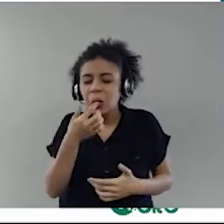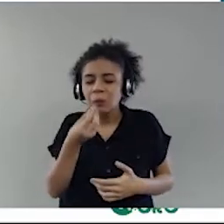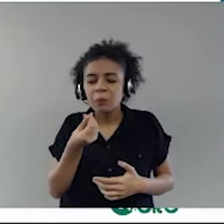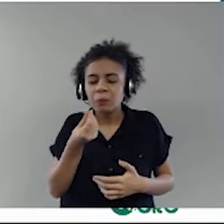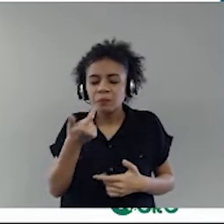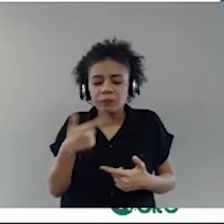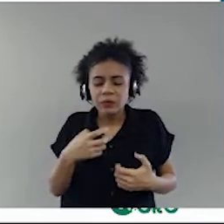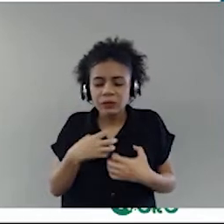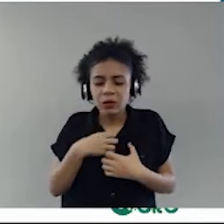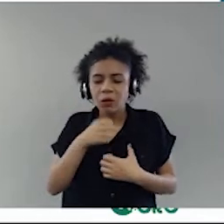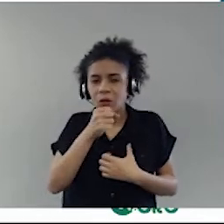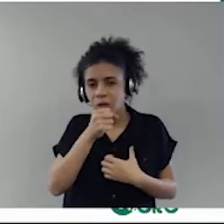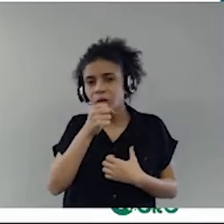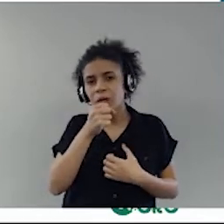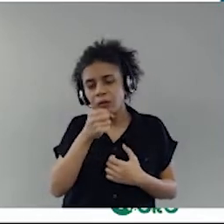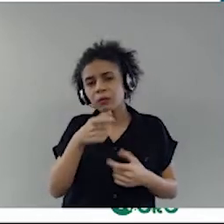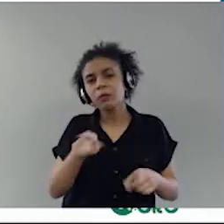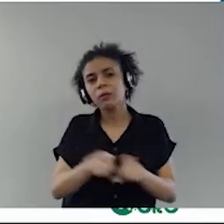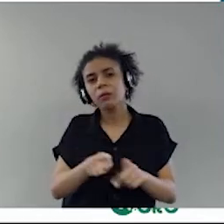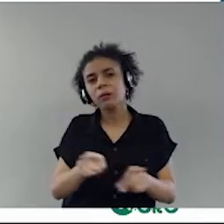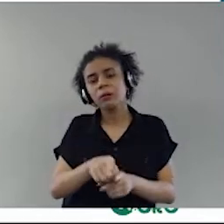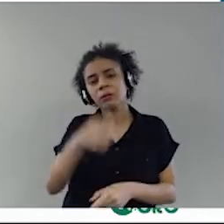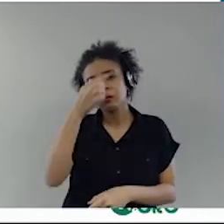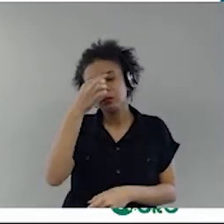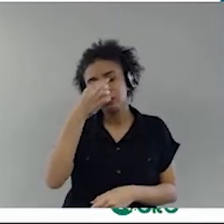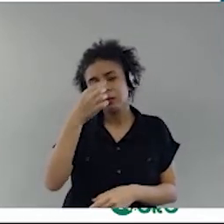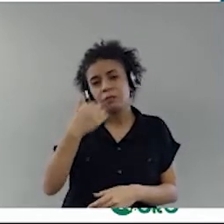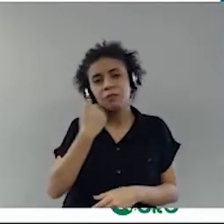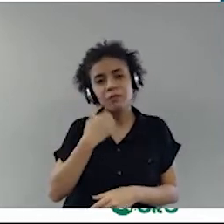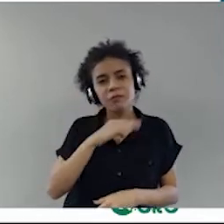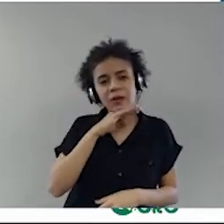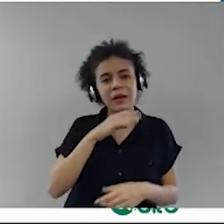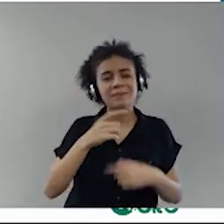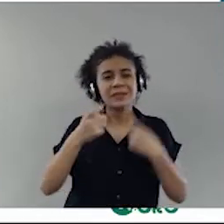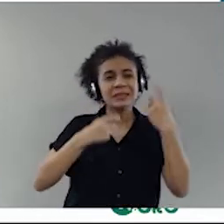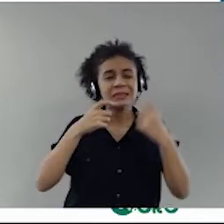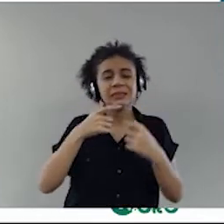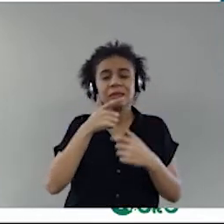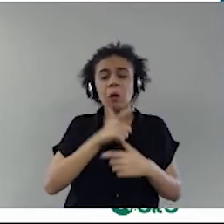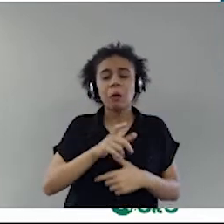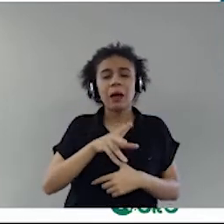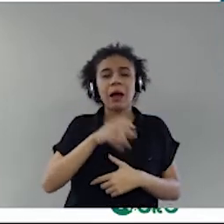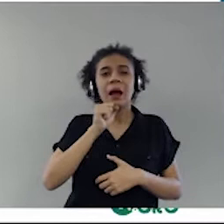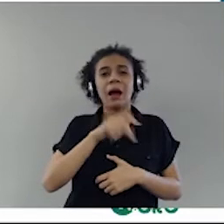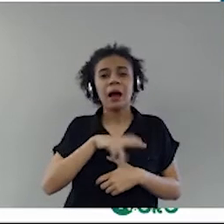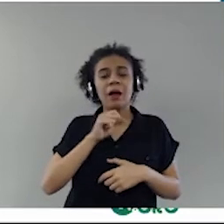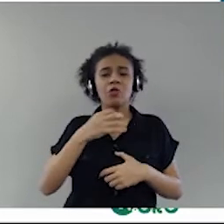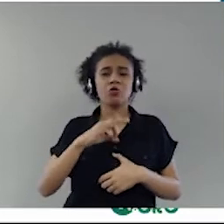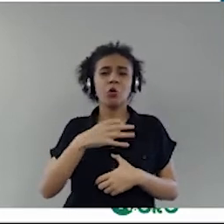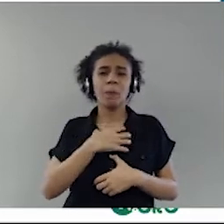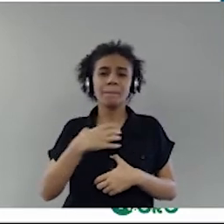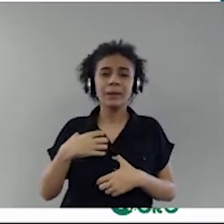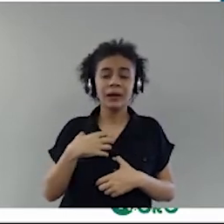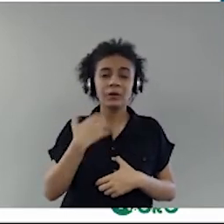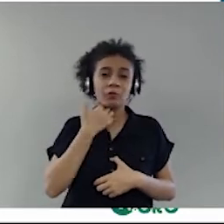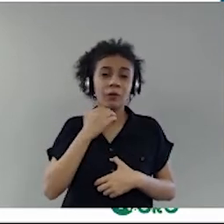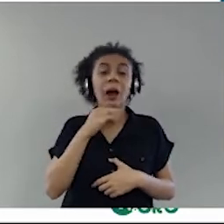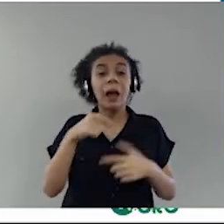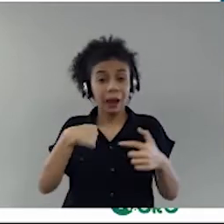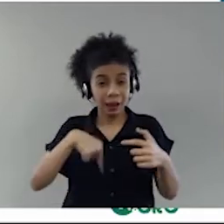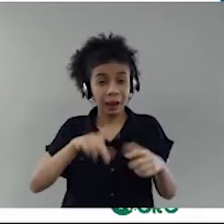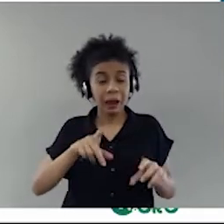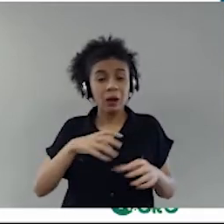sabor, tosse, febre, dificuldade para respirar, febre, tosse, dor no peito, ou seja, são sinais